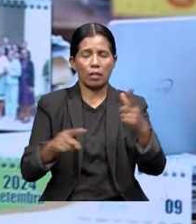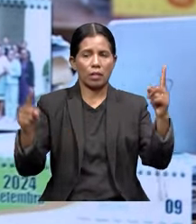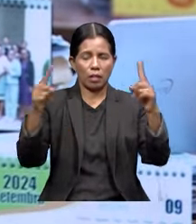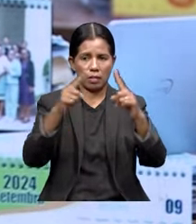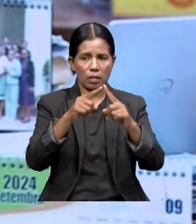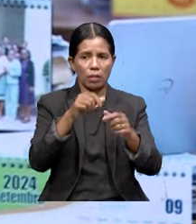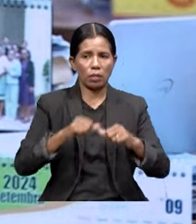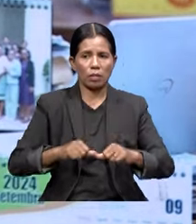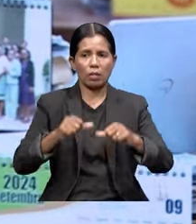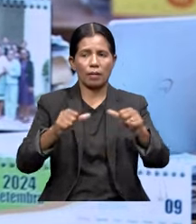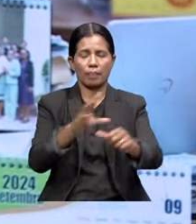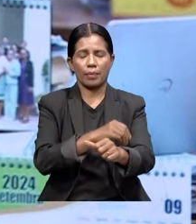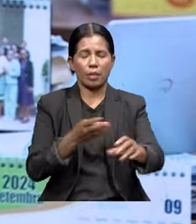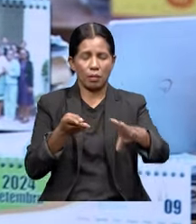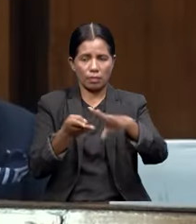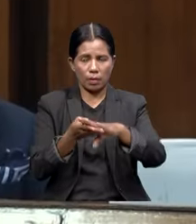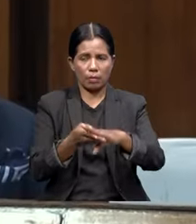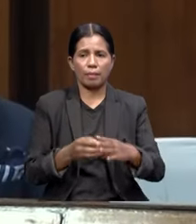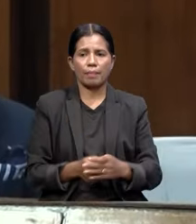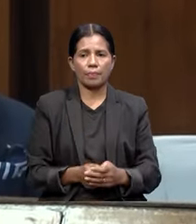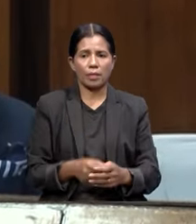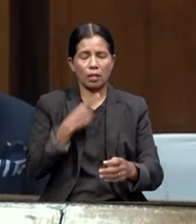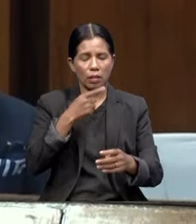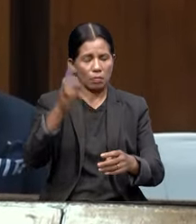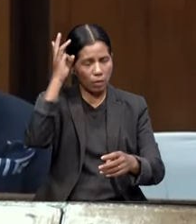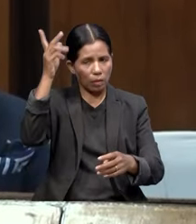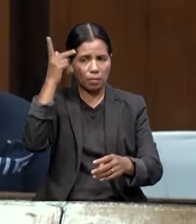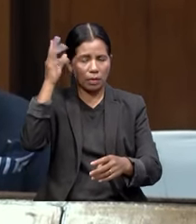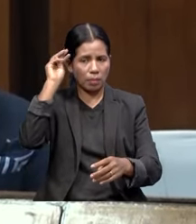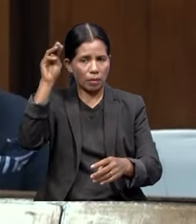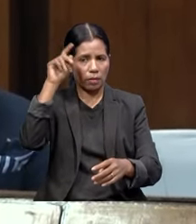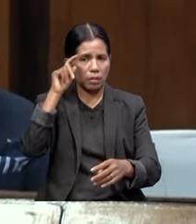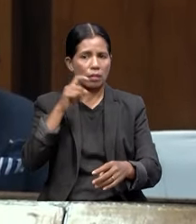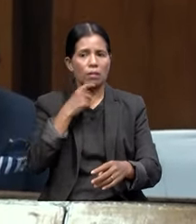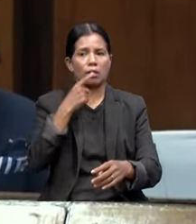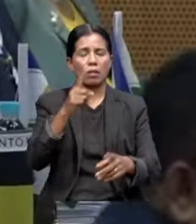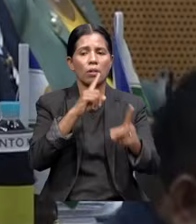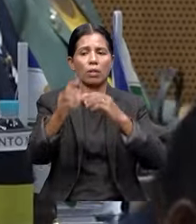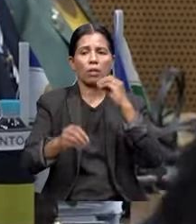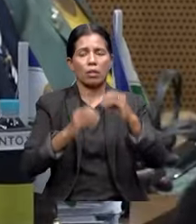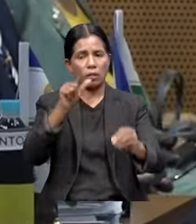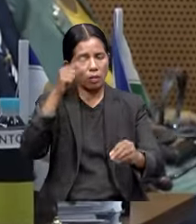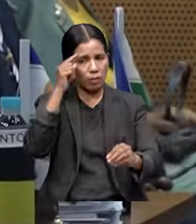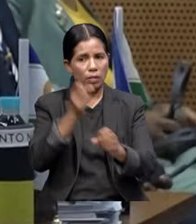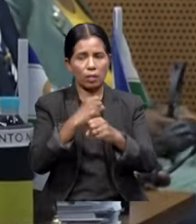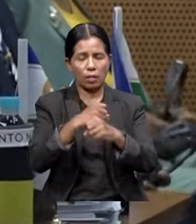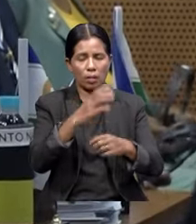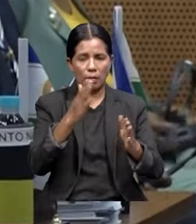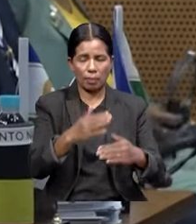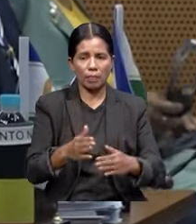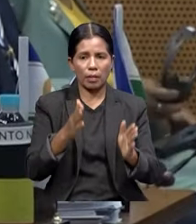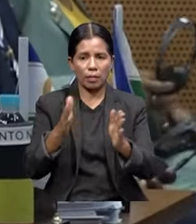bebê, tuir padrão banco central. A tamba preocupação, né? Primeiro-ministro Kairala Senano Gusmão explica, governo se ralau preparação e